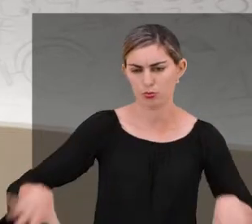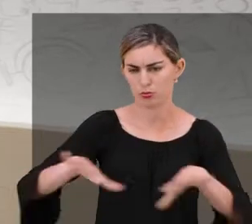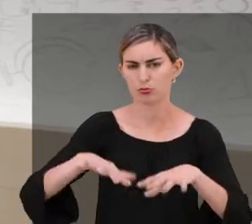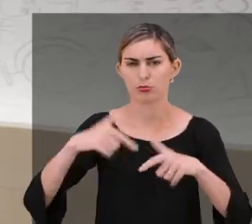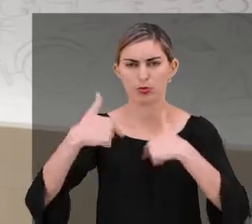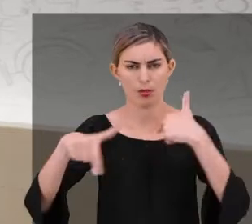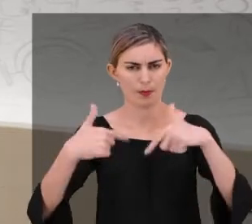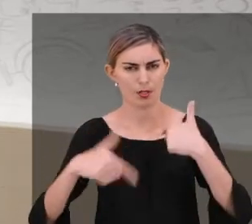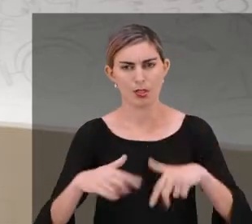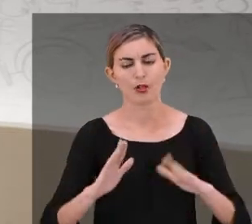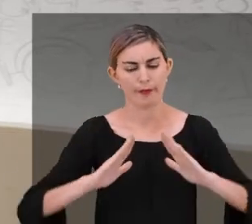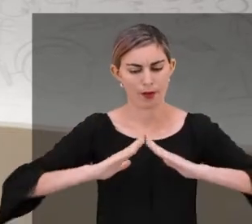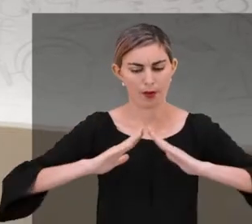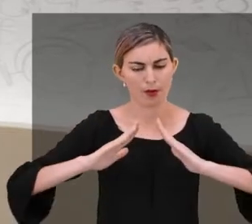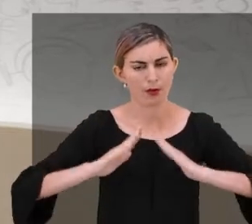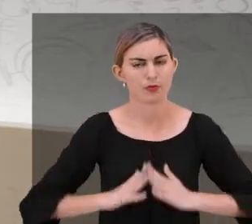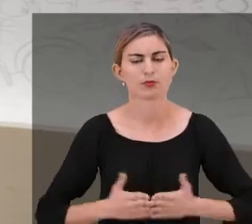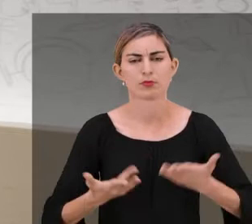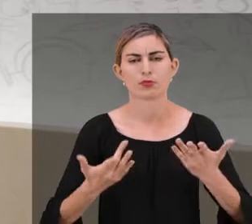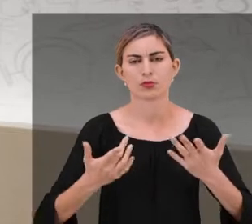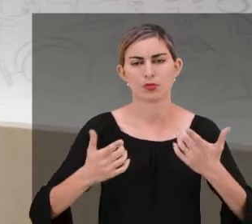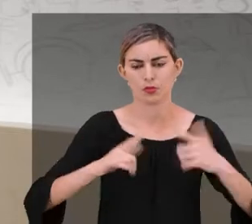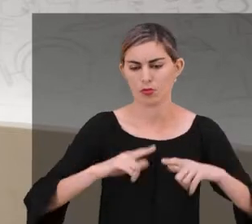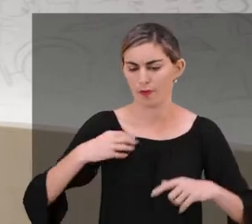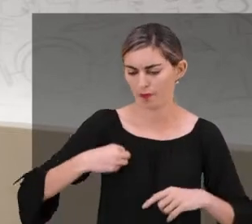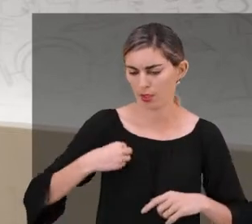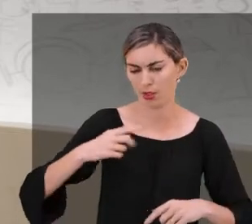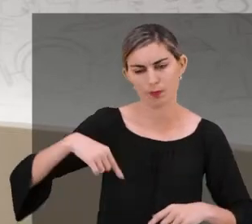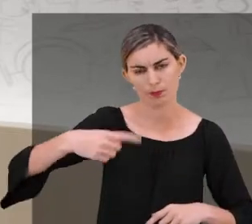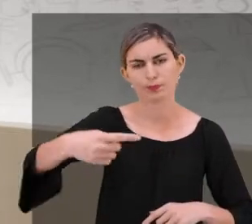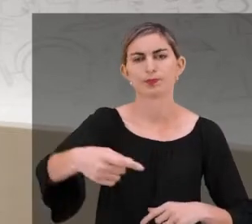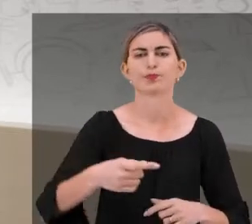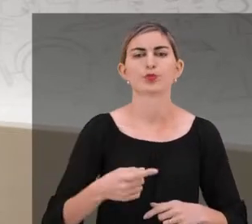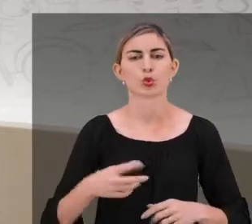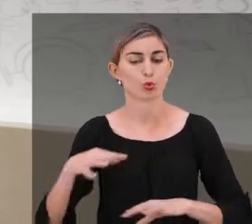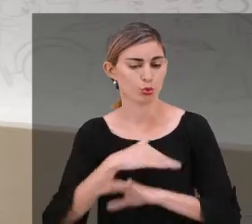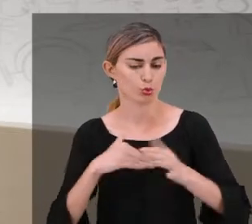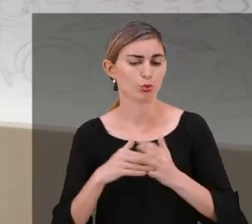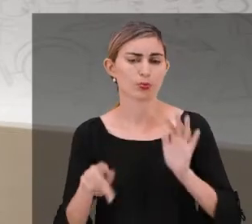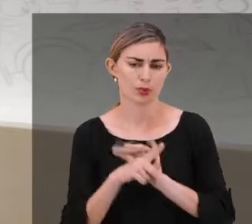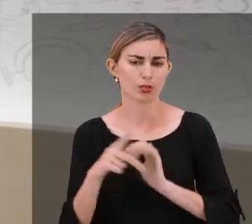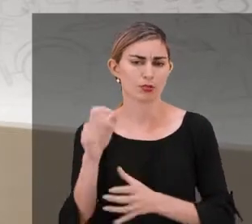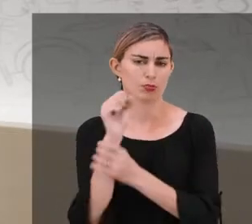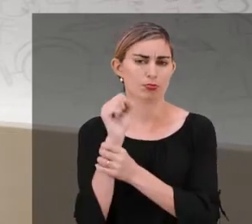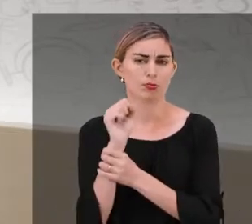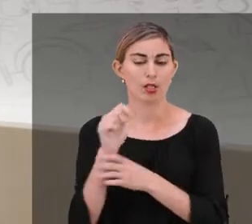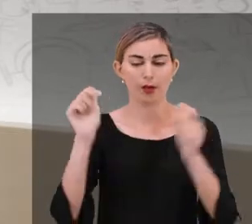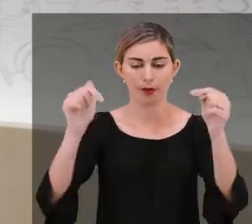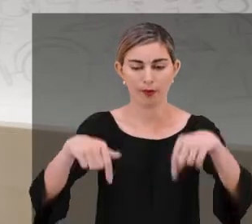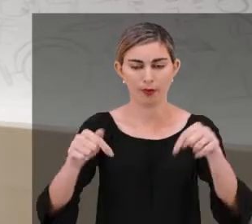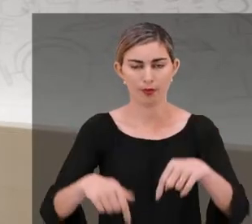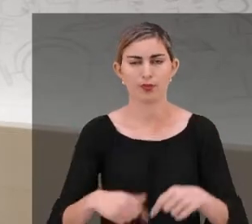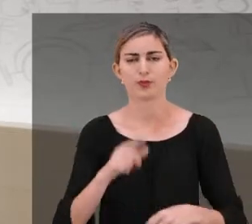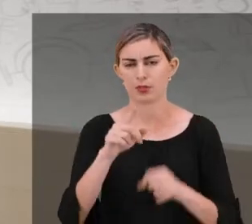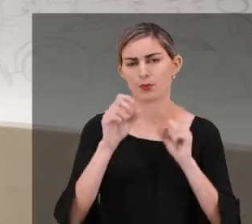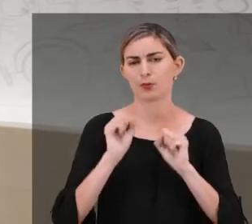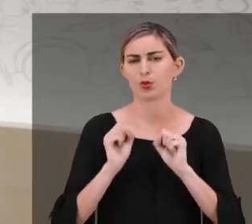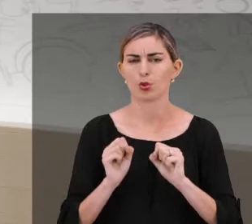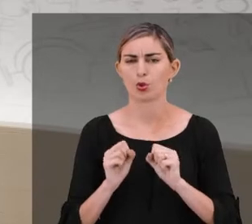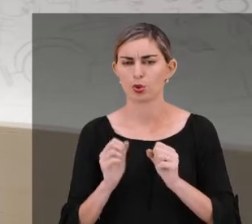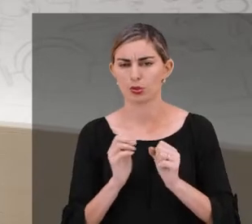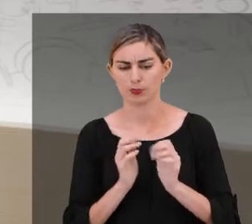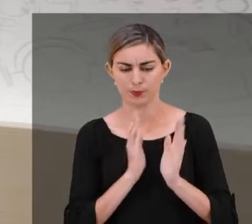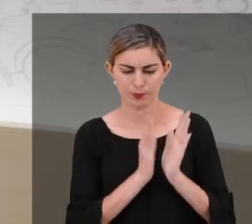só no ambiente de trabalho, ela está em casa, ela está no nosso dia a dia, né? Tudo faz parte da segurança. Aqui você vai